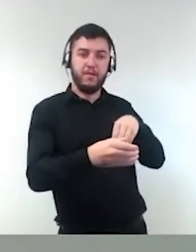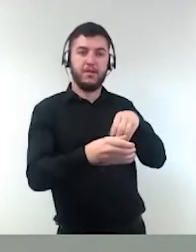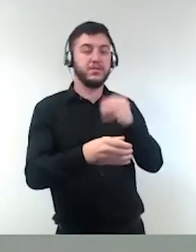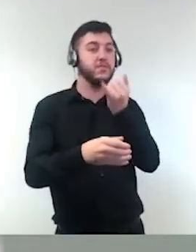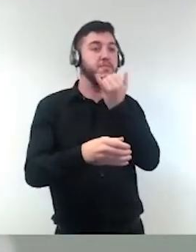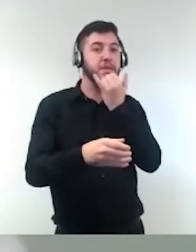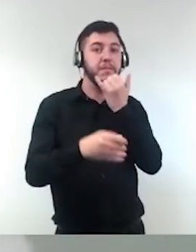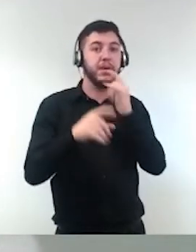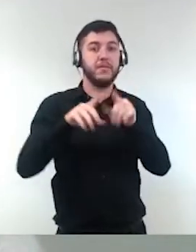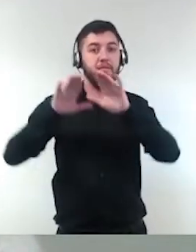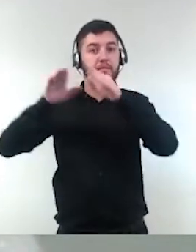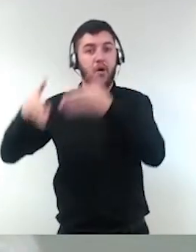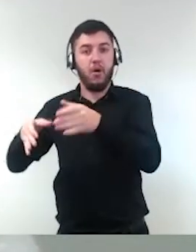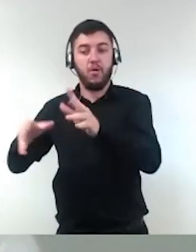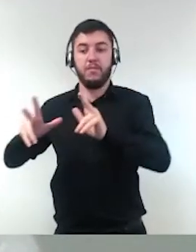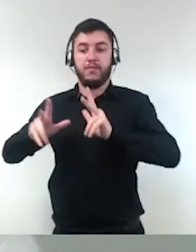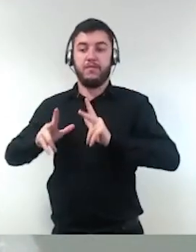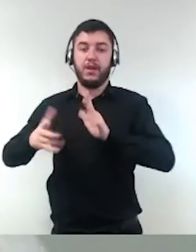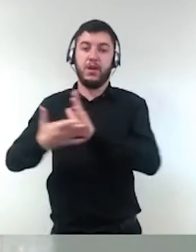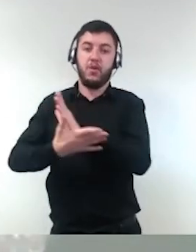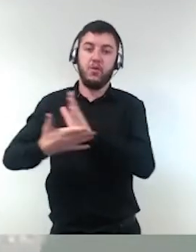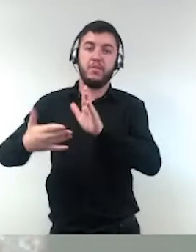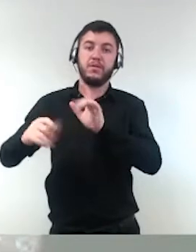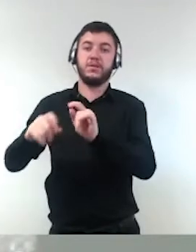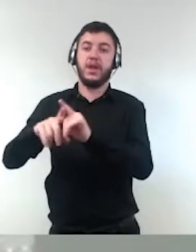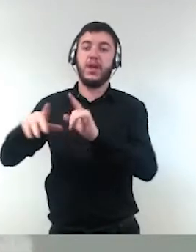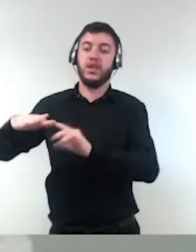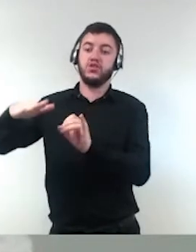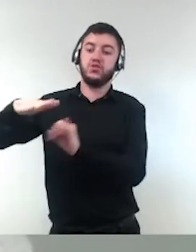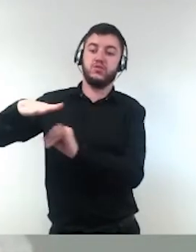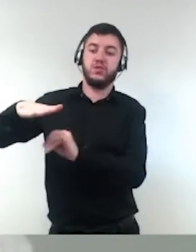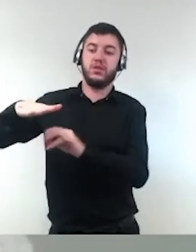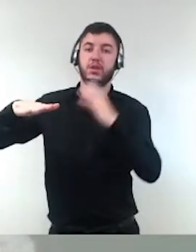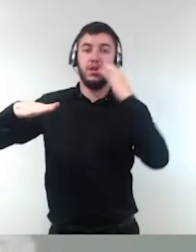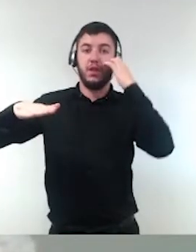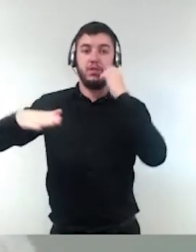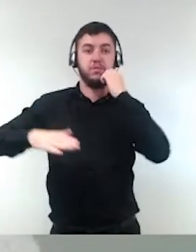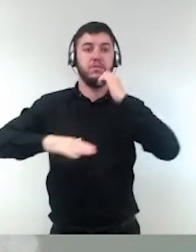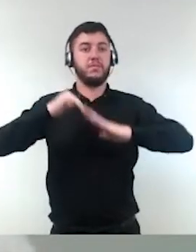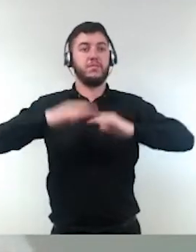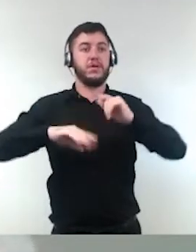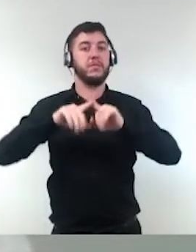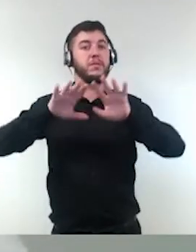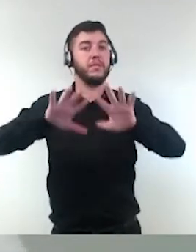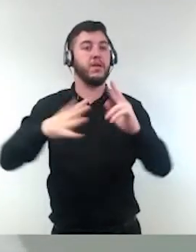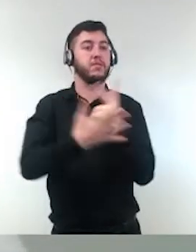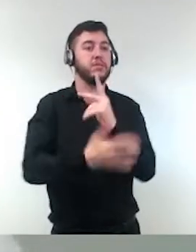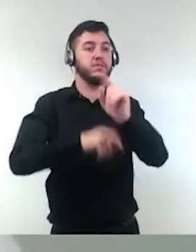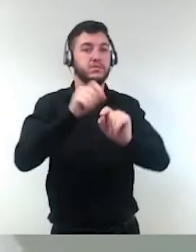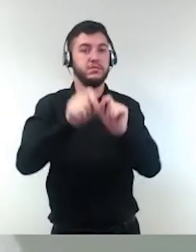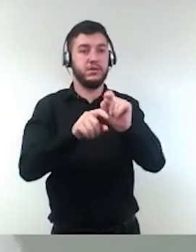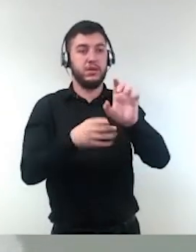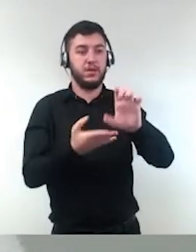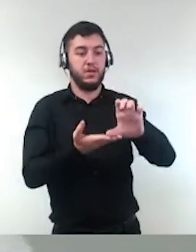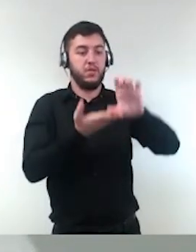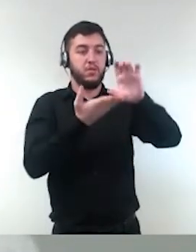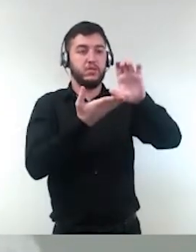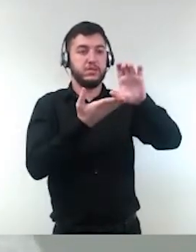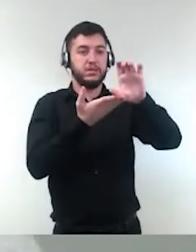públicas já vinham adotando essa prática. Apesar de haver, pelo Conselho Nacional de